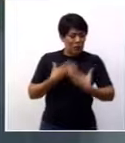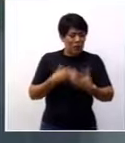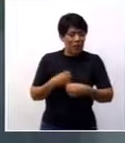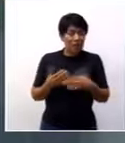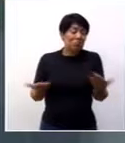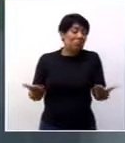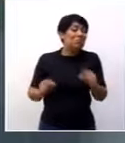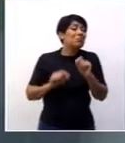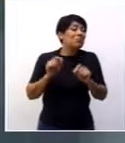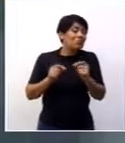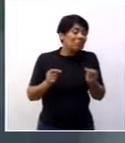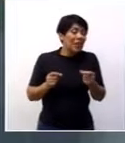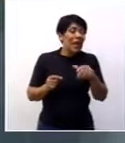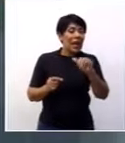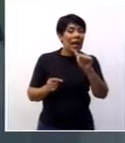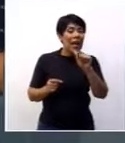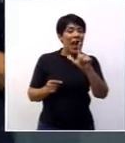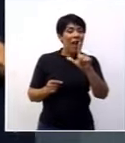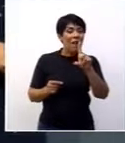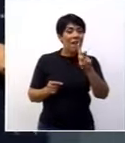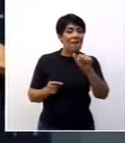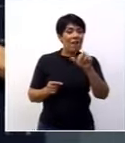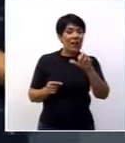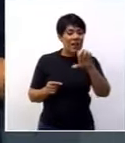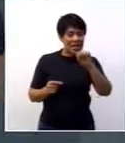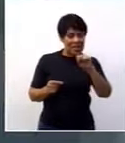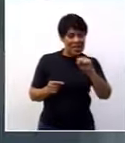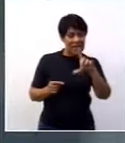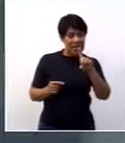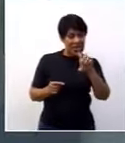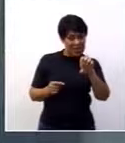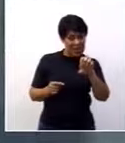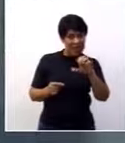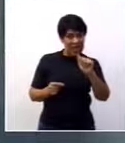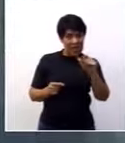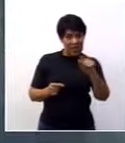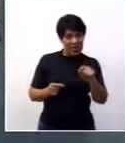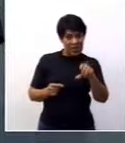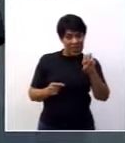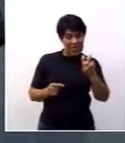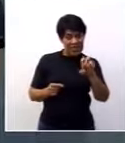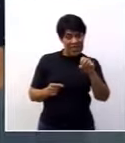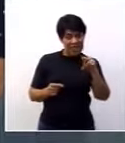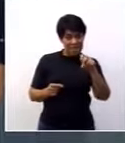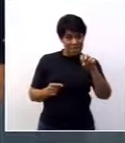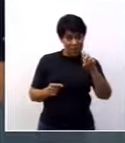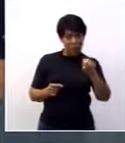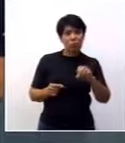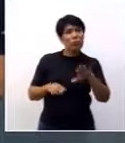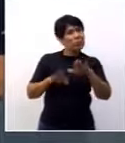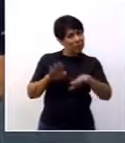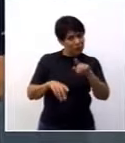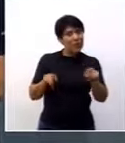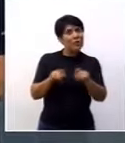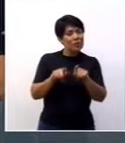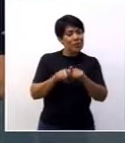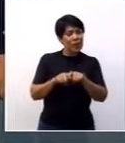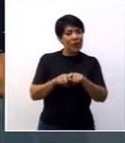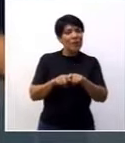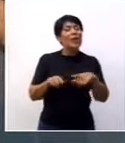de Azevedo? Vamos revisitar Álvares de Azevedo? Vamos revisitar os poetas